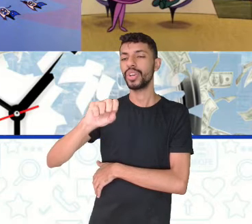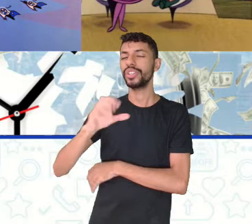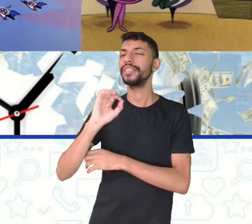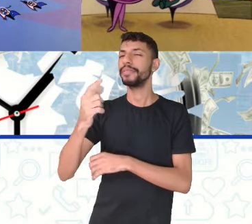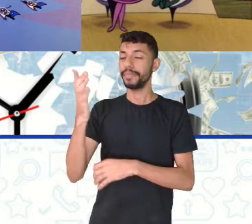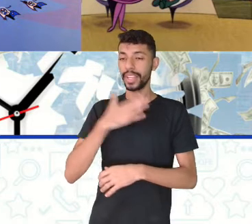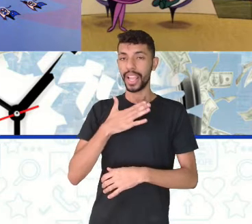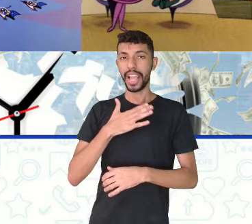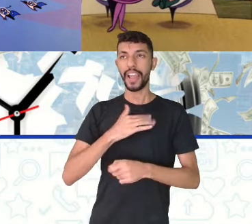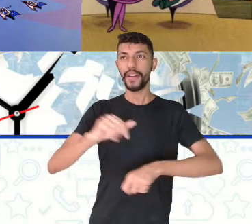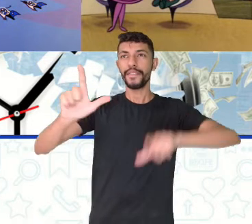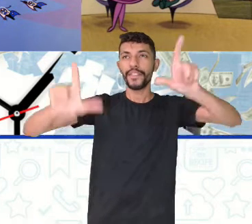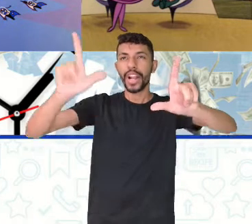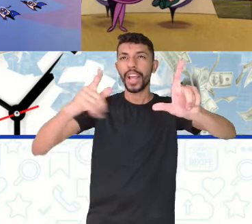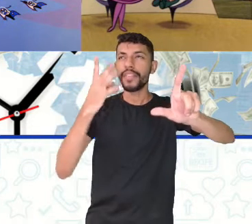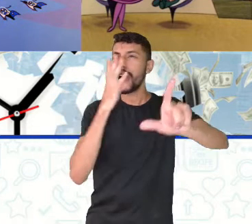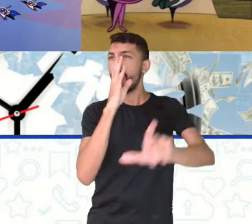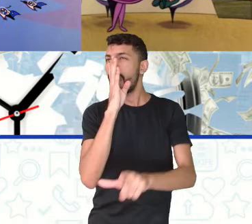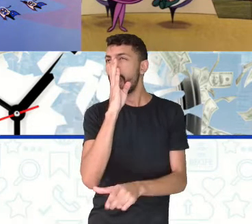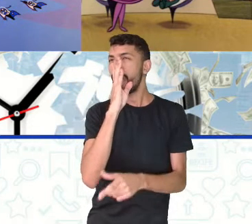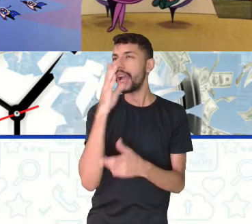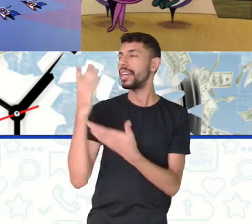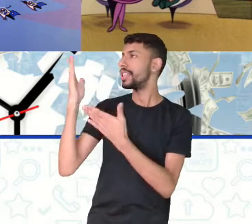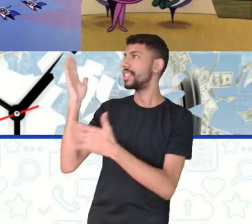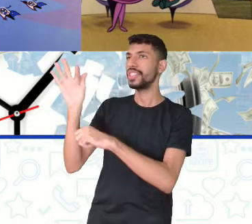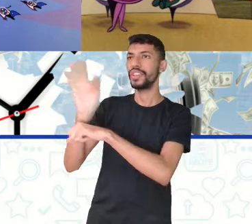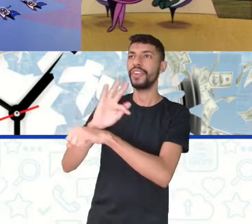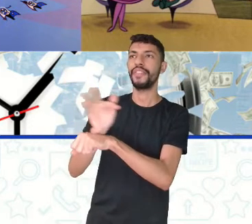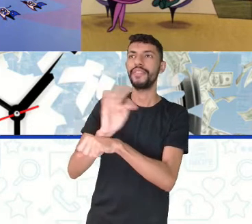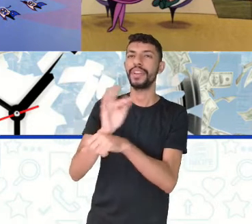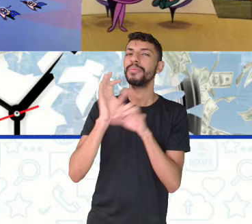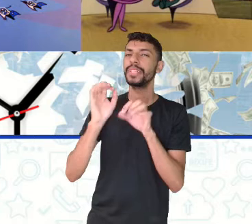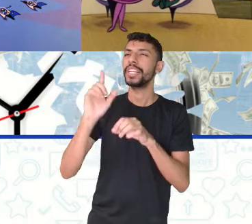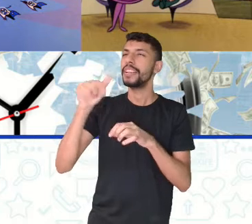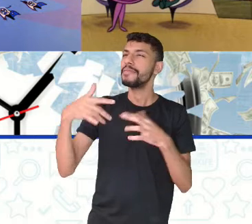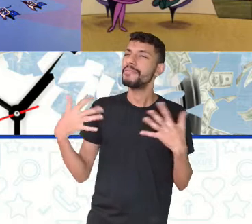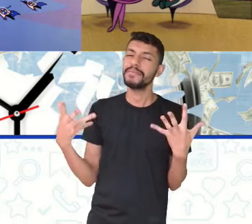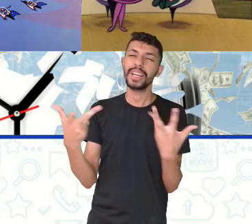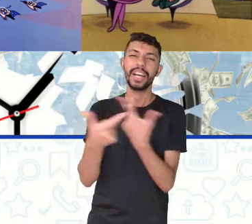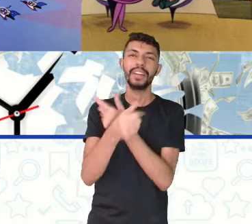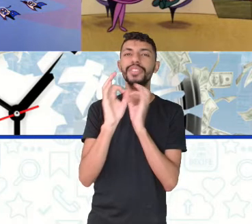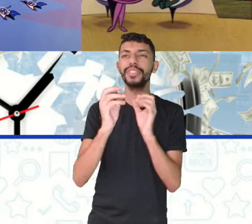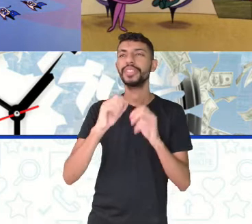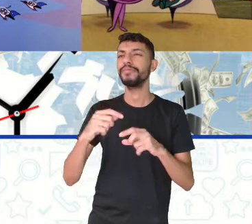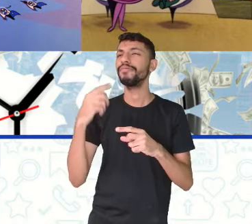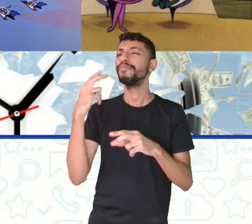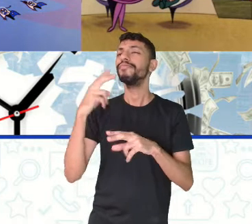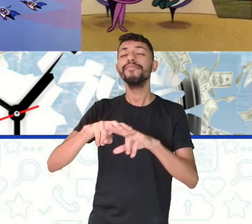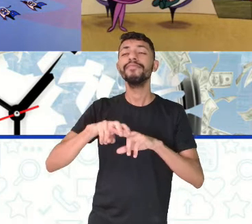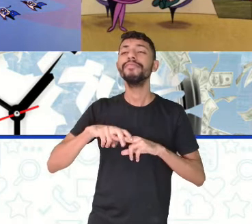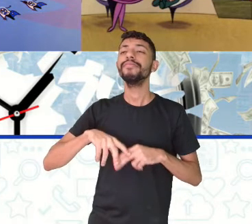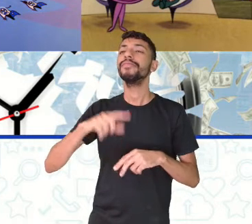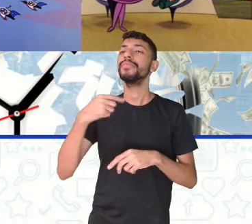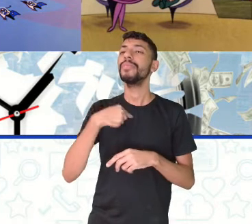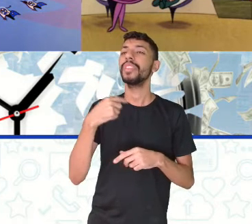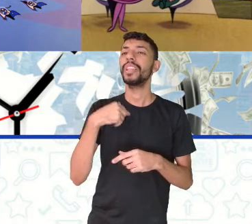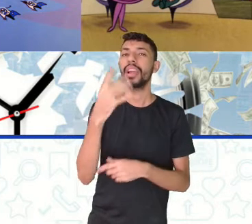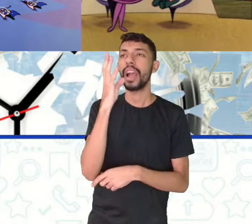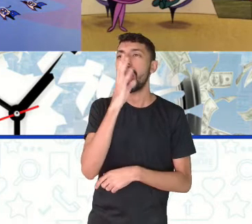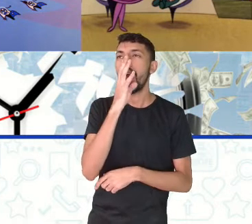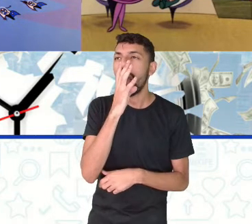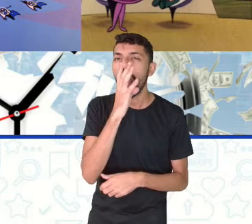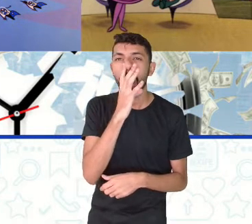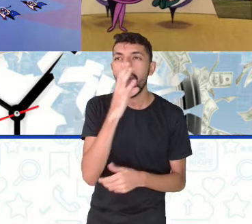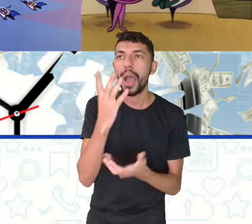assistindo a esses pequenos filminhos, esses desenhos animados, era fantástico. Por quê, professora? Porque eu vi um monte de coisa